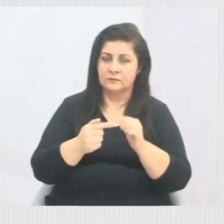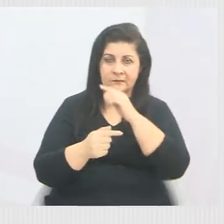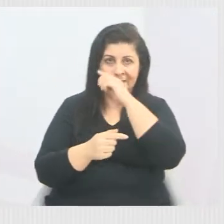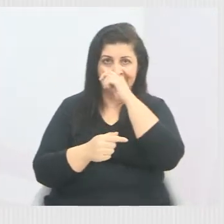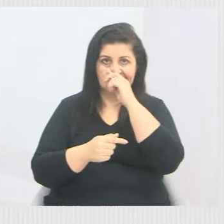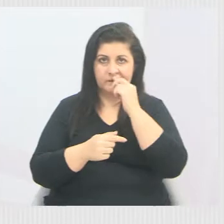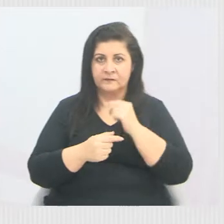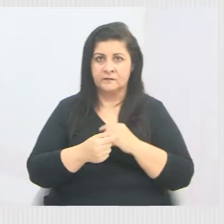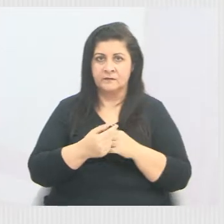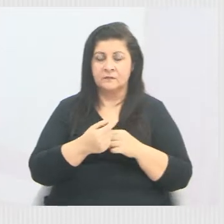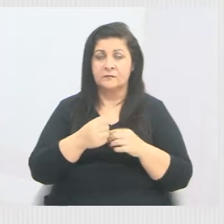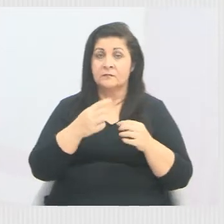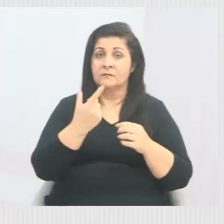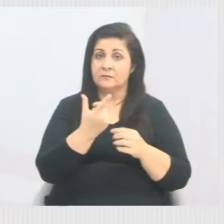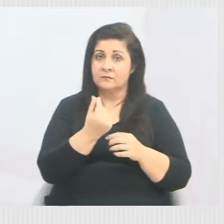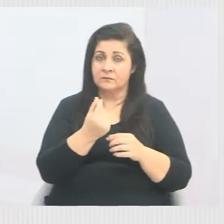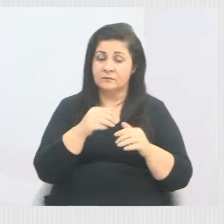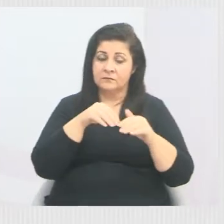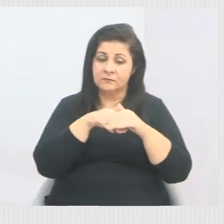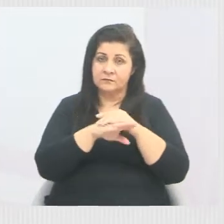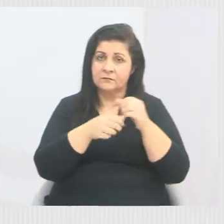líquida, né, de